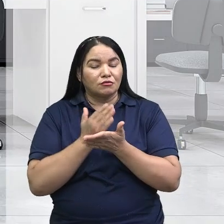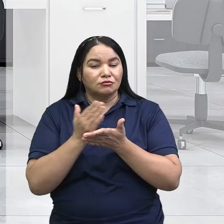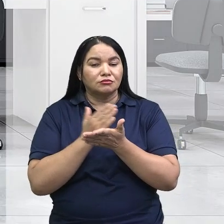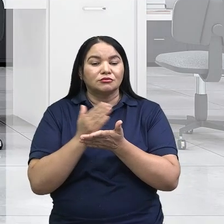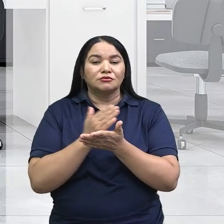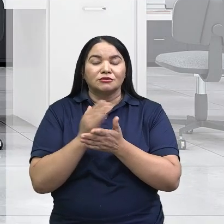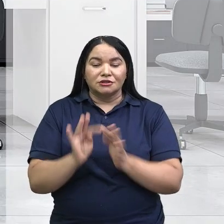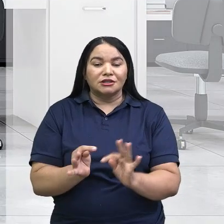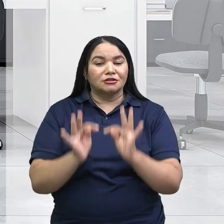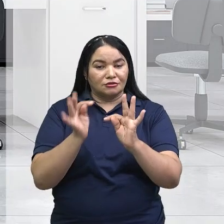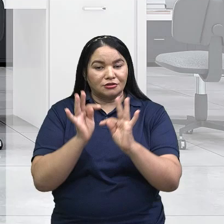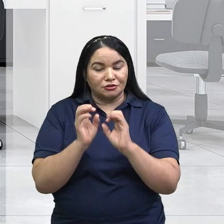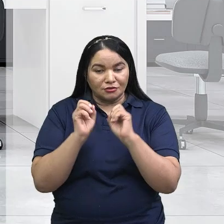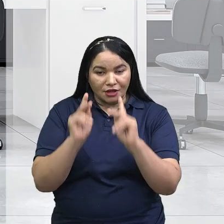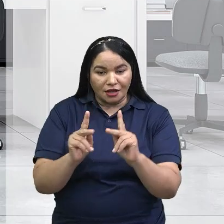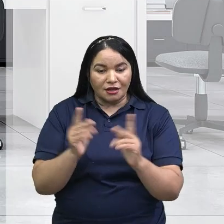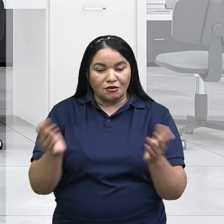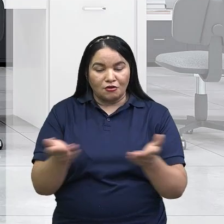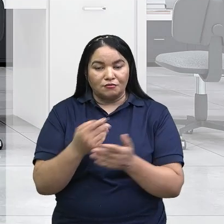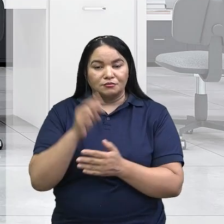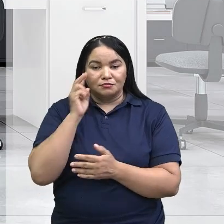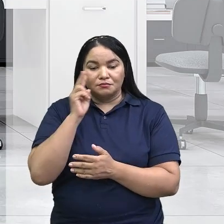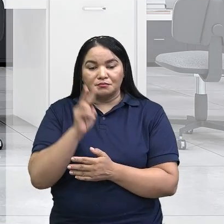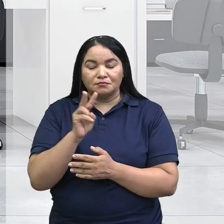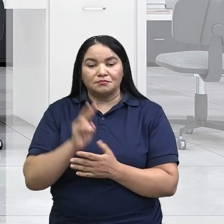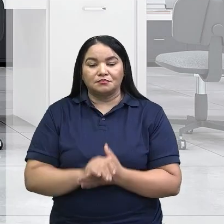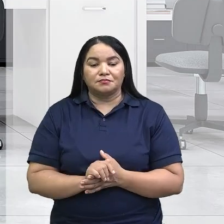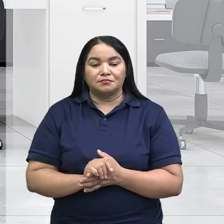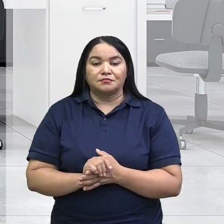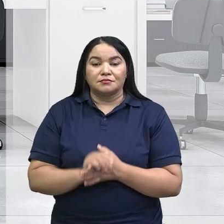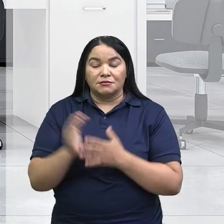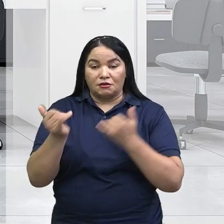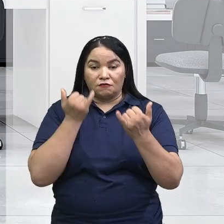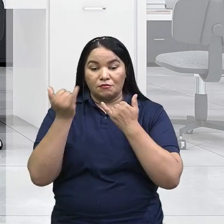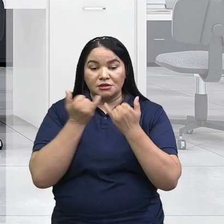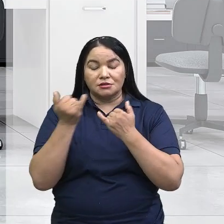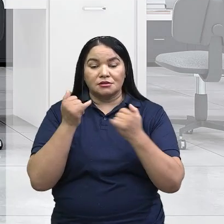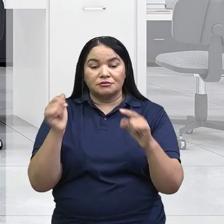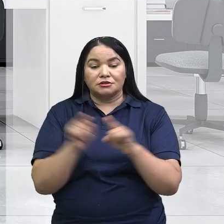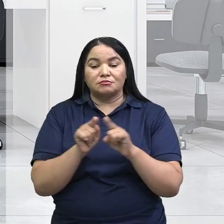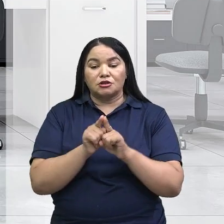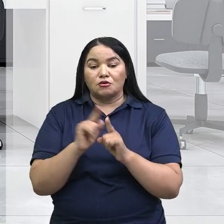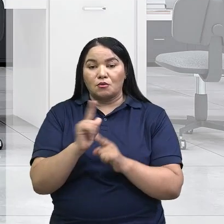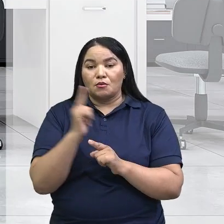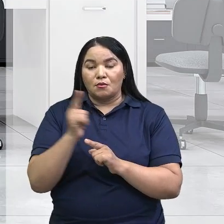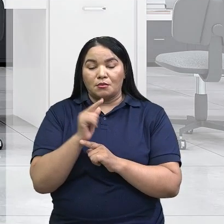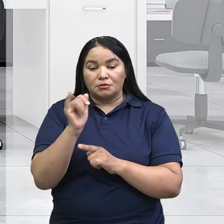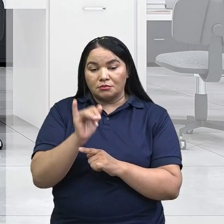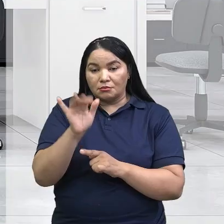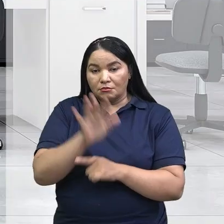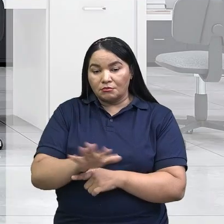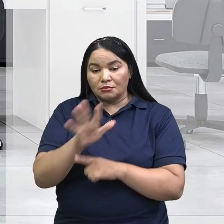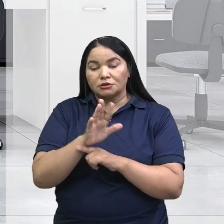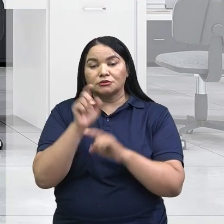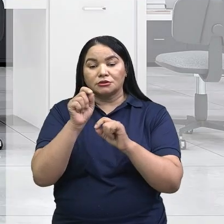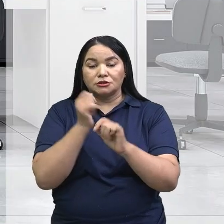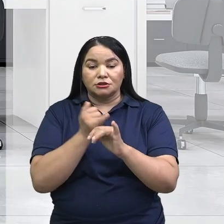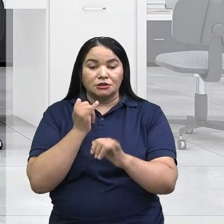dessas tecnologias, certo? Então vamos observar aí mais informações nas próximas imagens sobre a engenharia